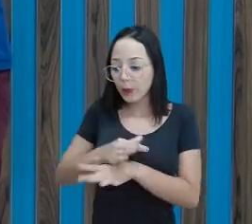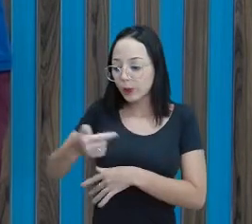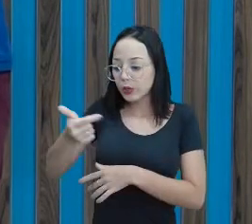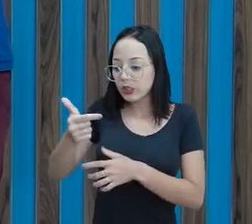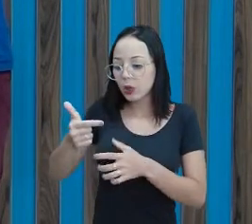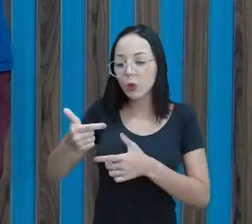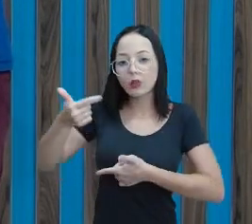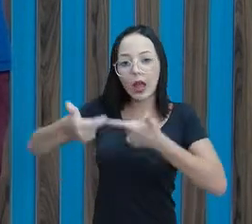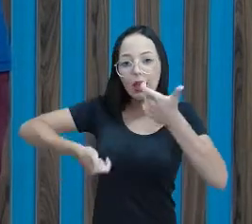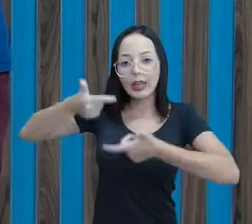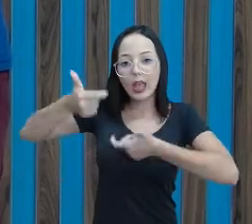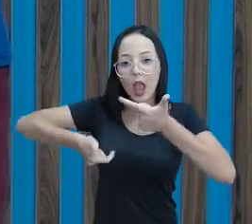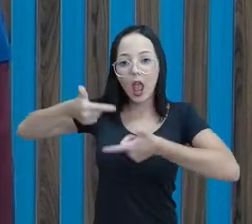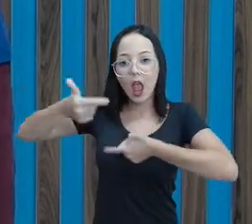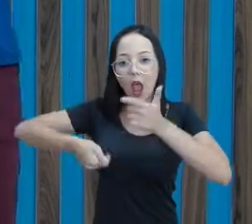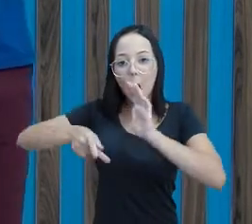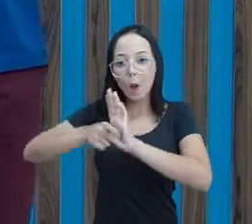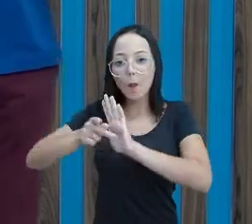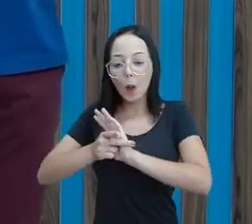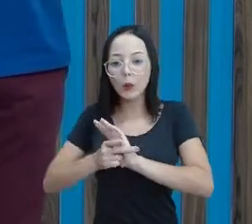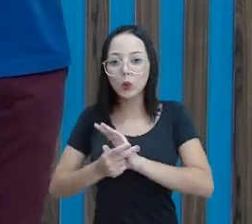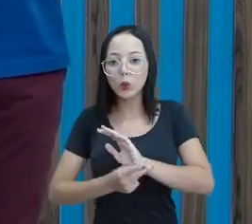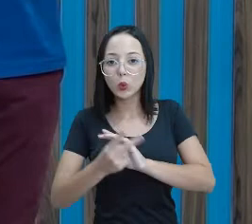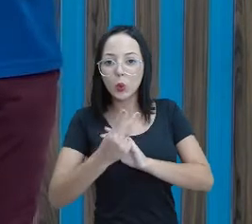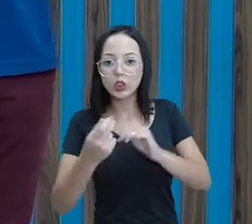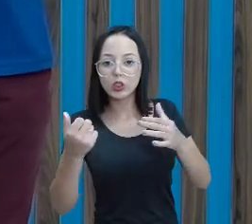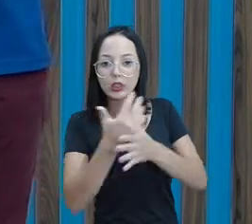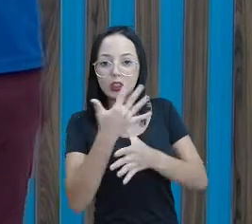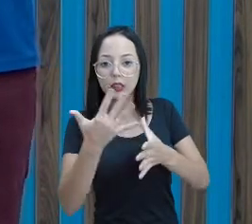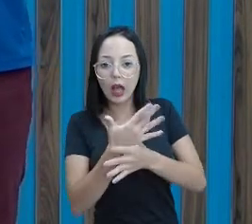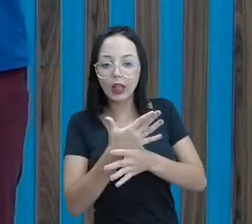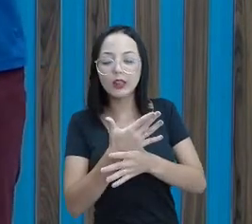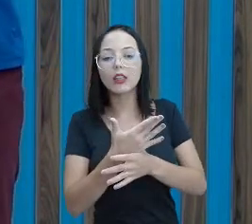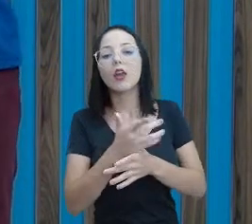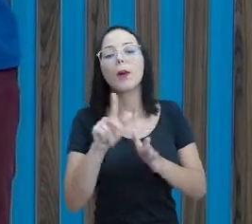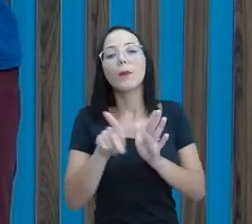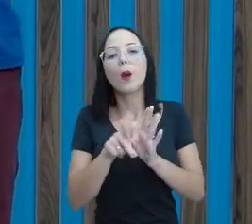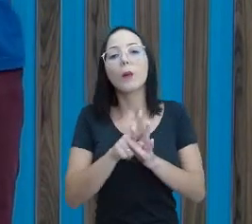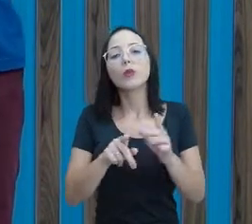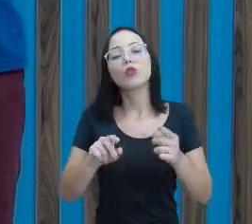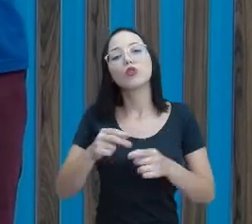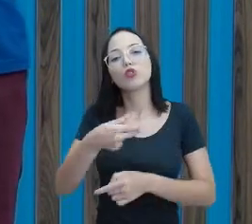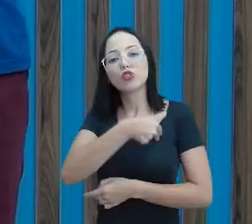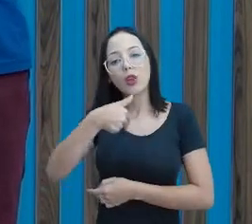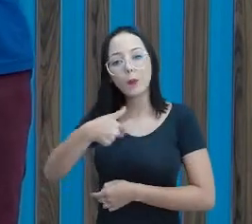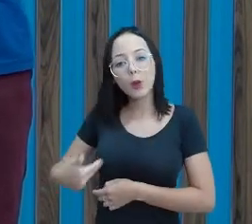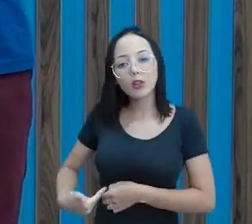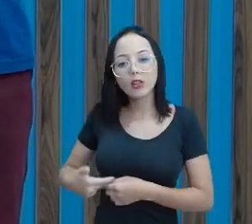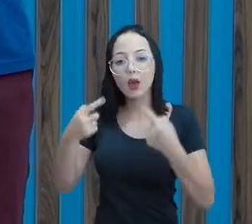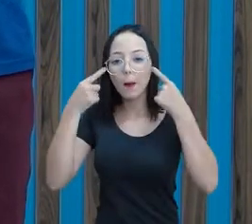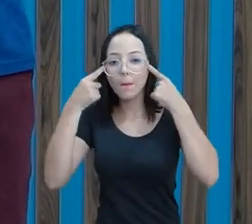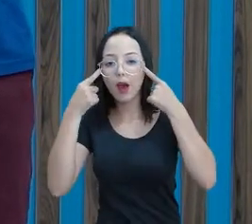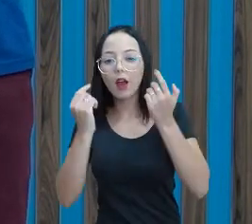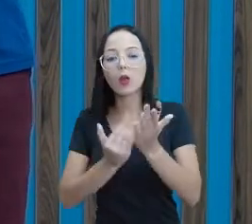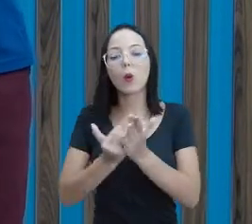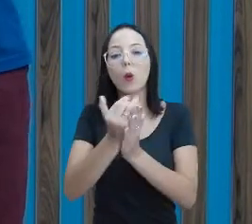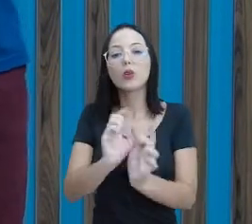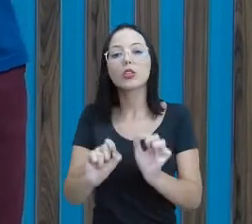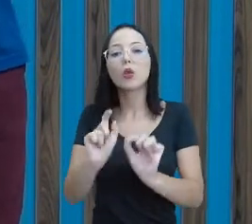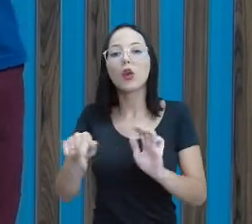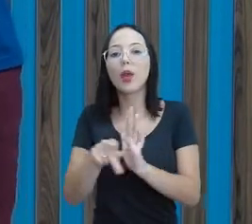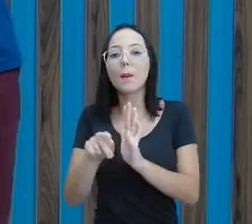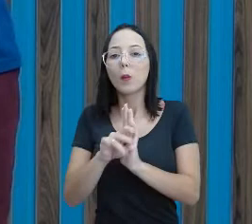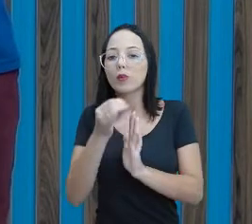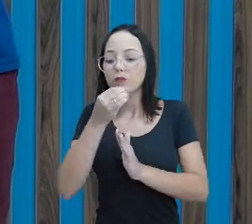aquela grande bomba que soltaram em duas cidades japonesas, Hiroshima e Nagasaki. Então começou-se agora uma